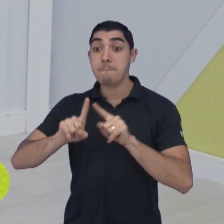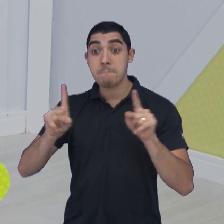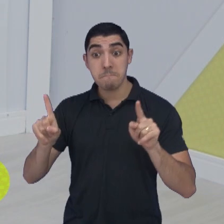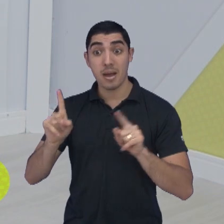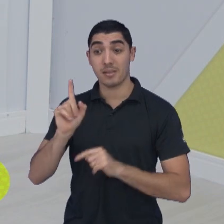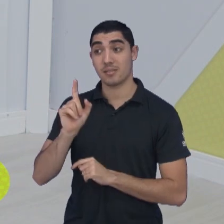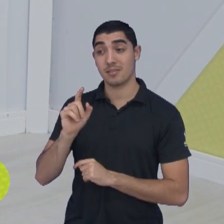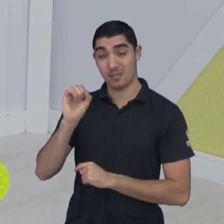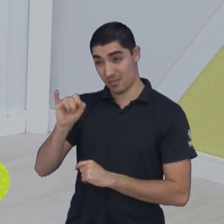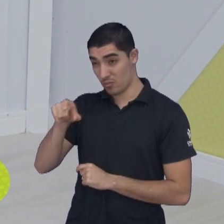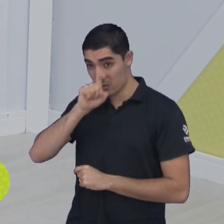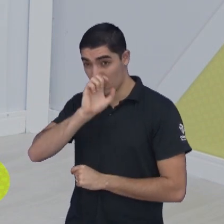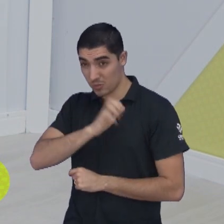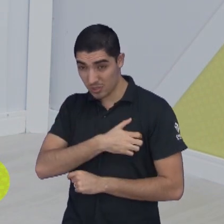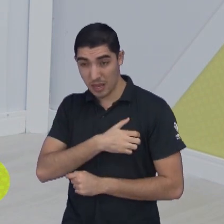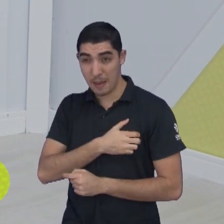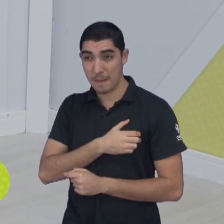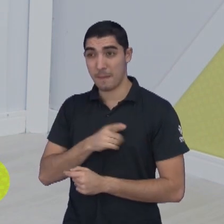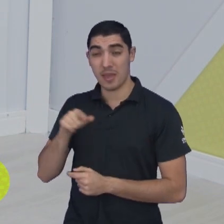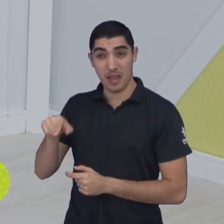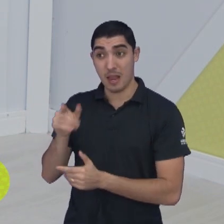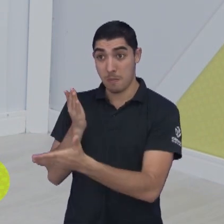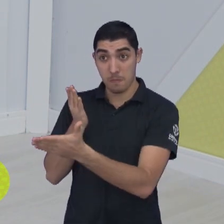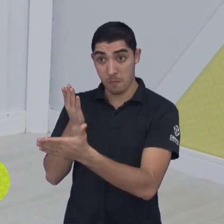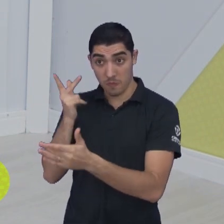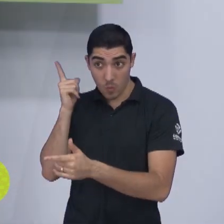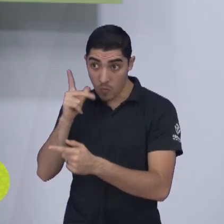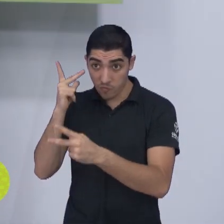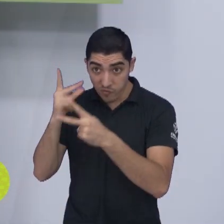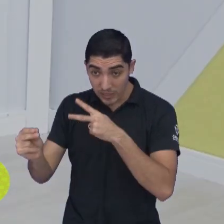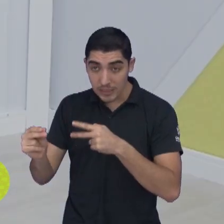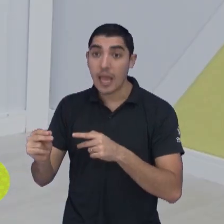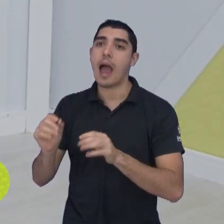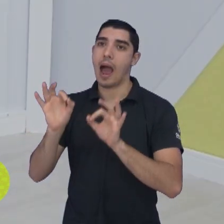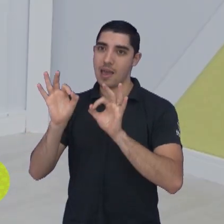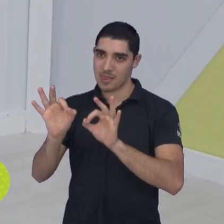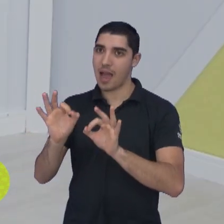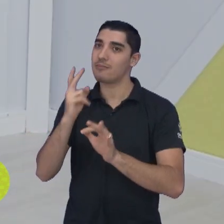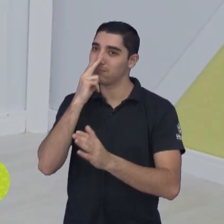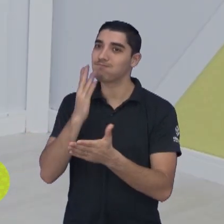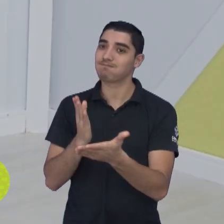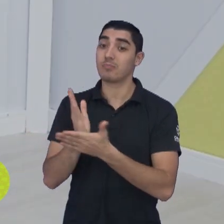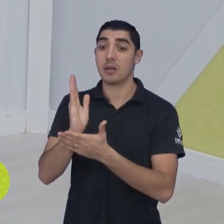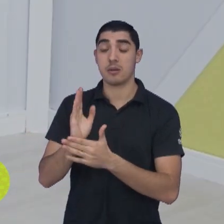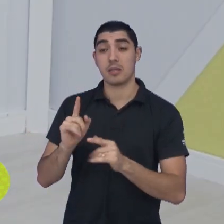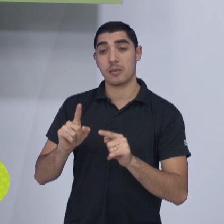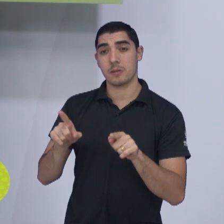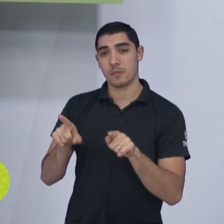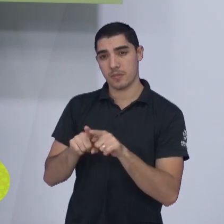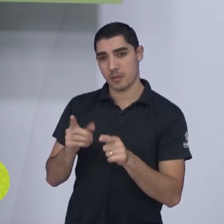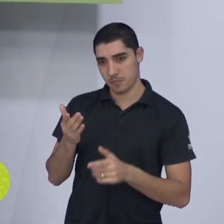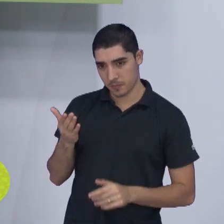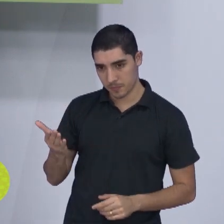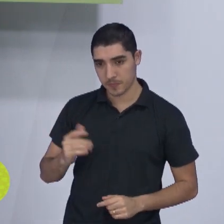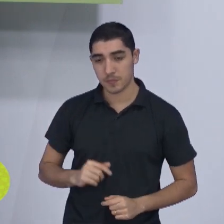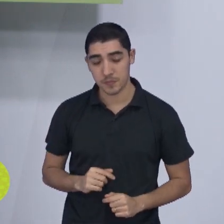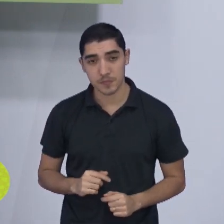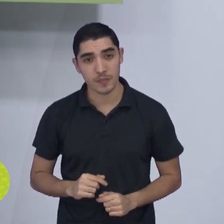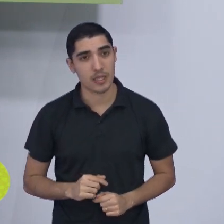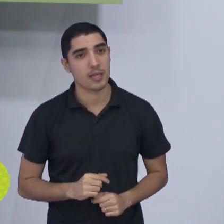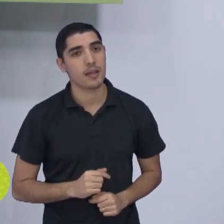a chance, mas a coisa vai ficar muito complicada caso isso aconteça. Ou seja, a vitória é mais do que necessária. Desculpa, Matheus. Você falou